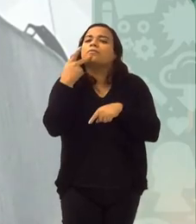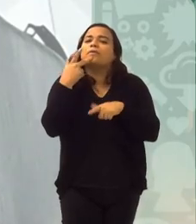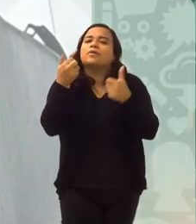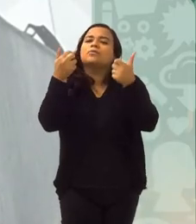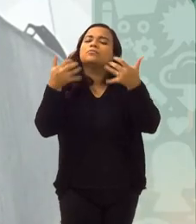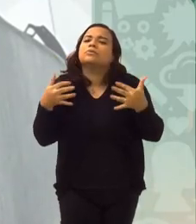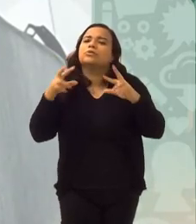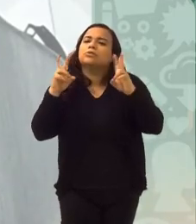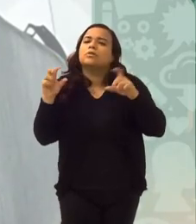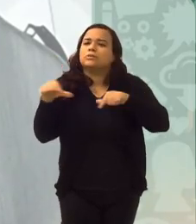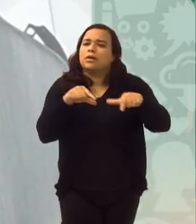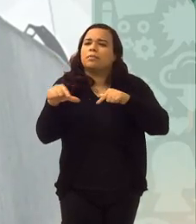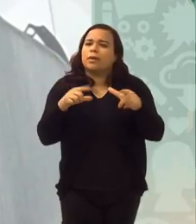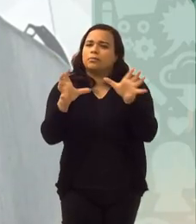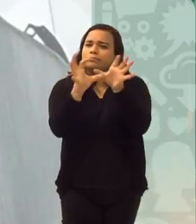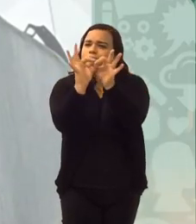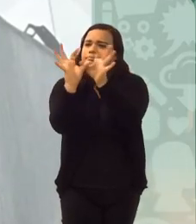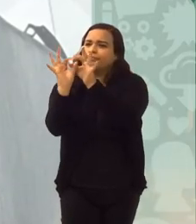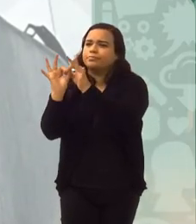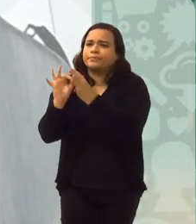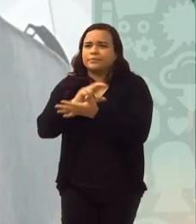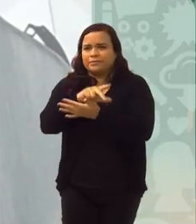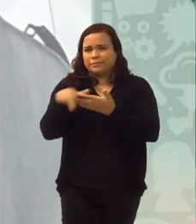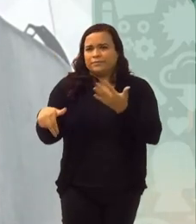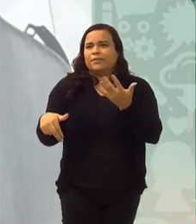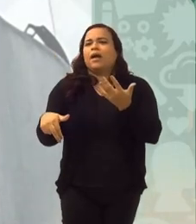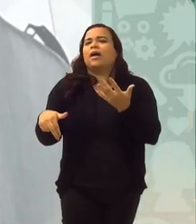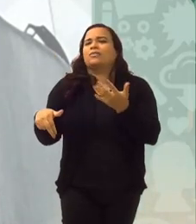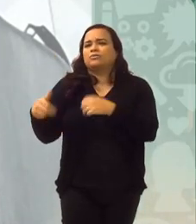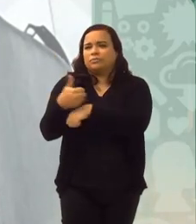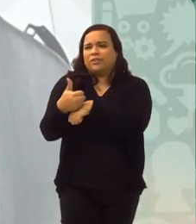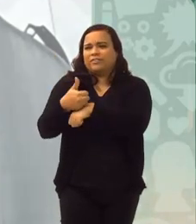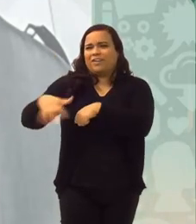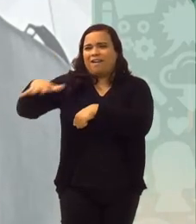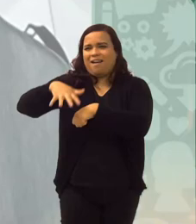Você falou sobre o trabalho em conjunto com outras